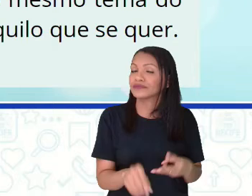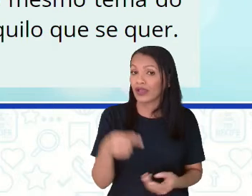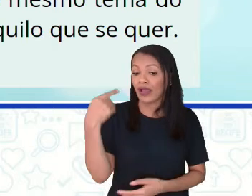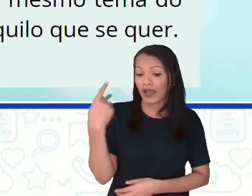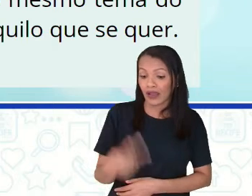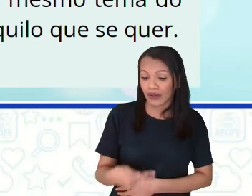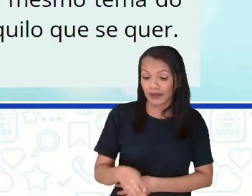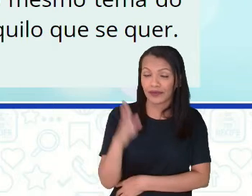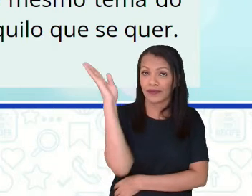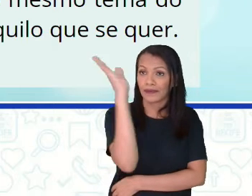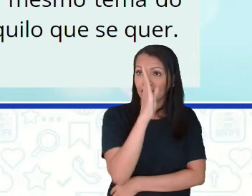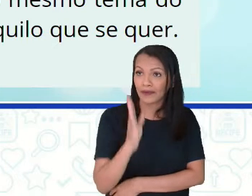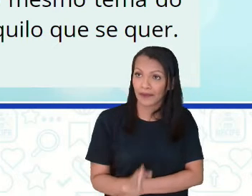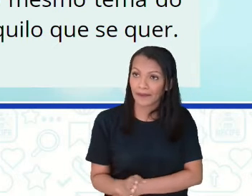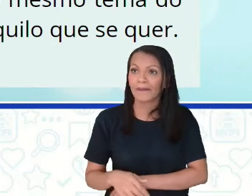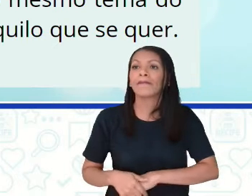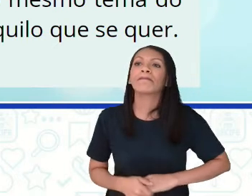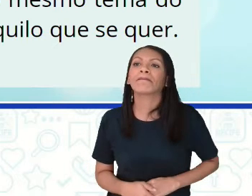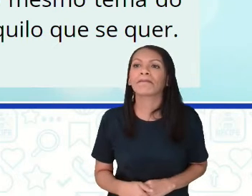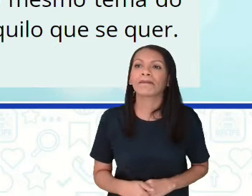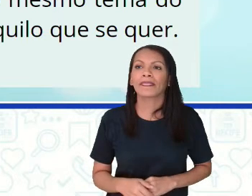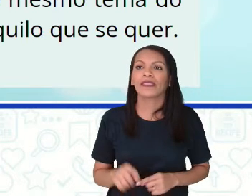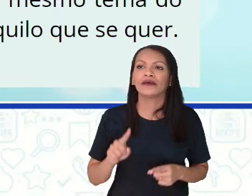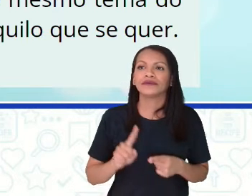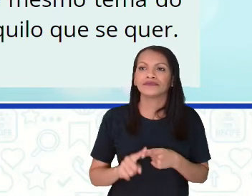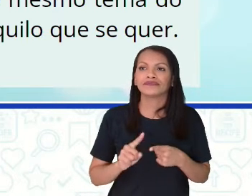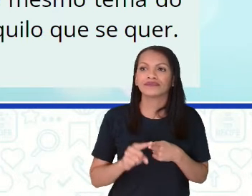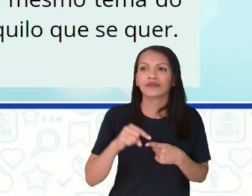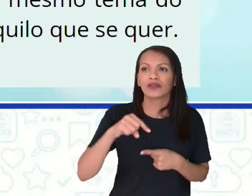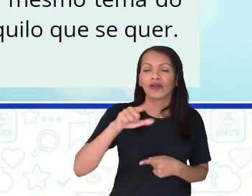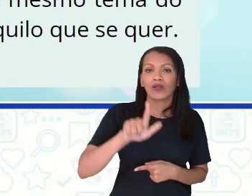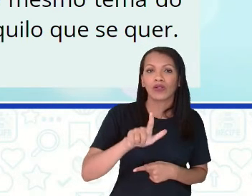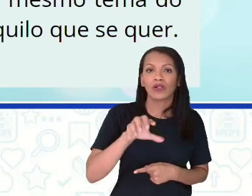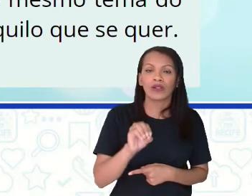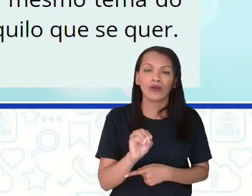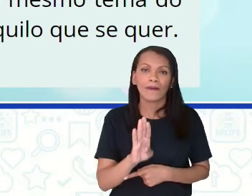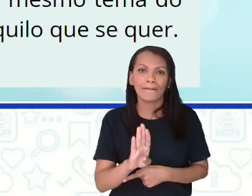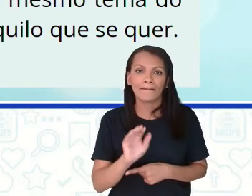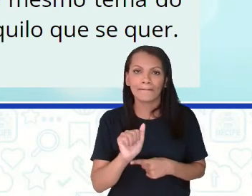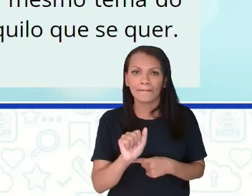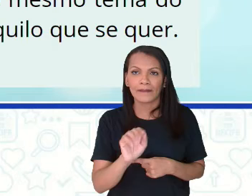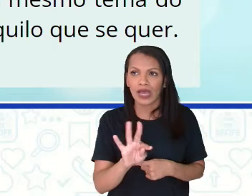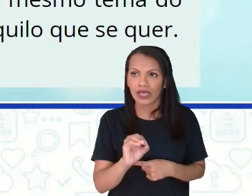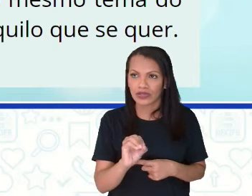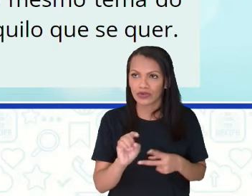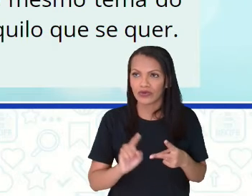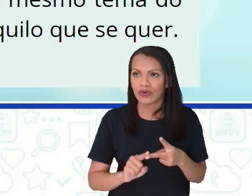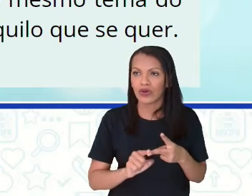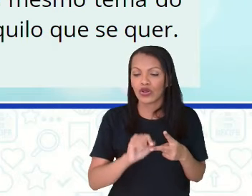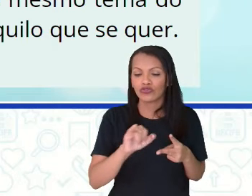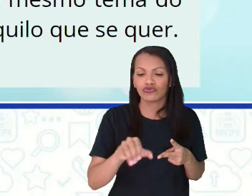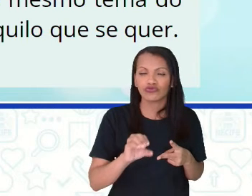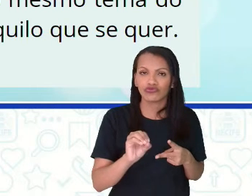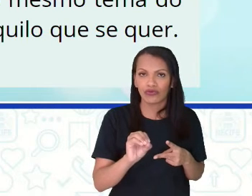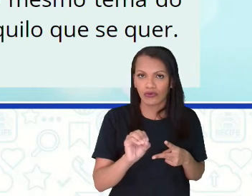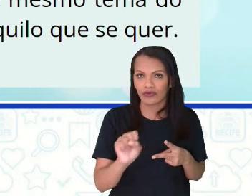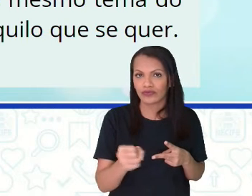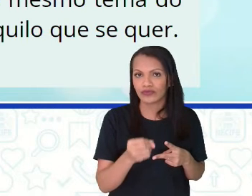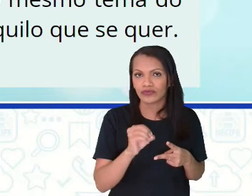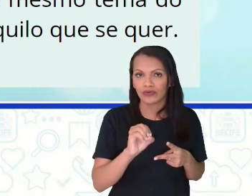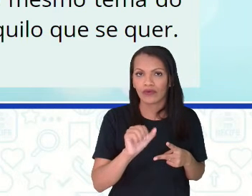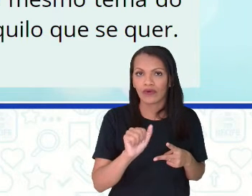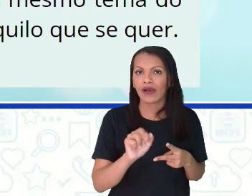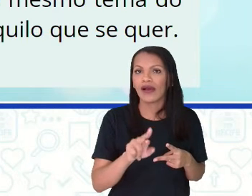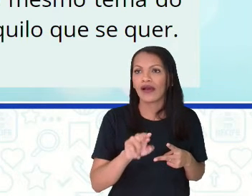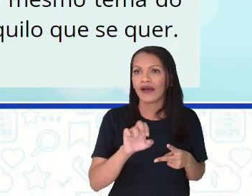de Milor Fernandes, Monteiro Lobato, Jô Soares e Ruth Rocha. Cada autor deu seu toque pessoal ao compor as respectivas